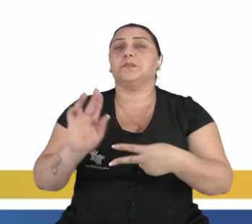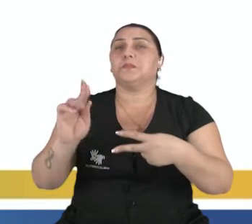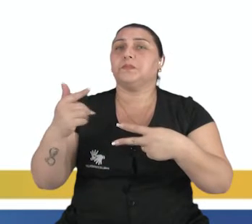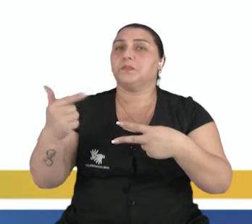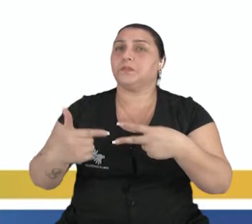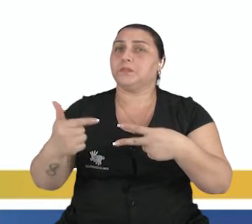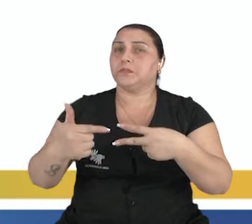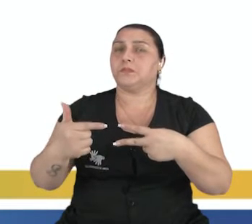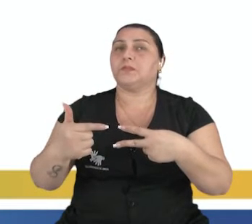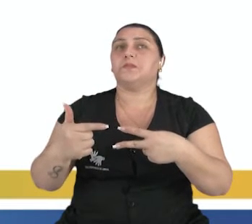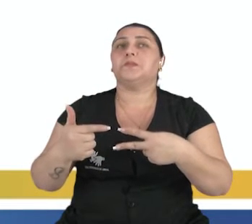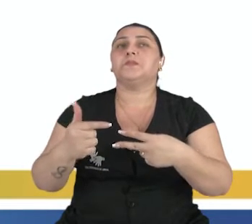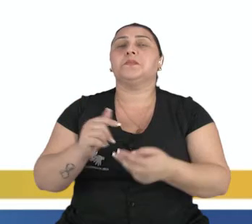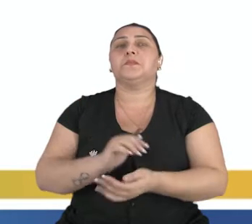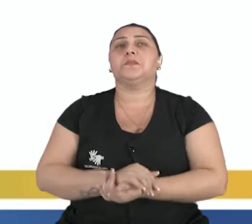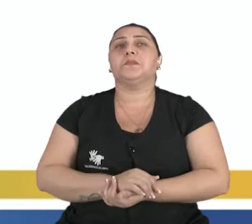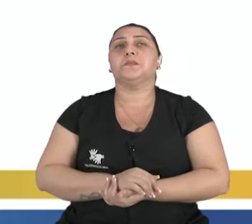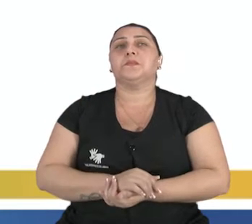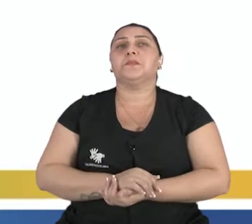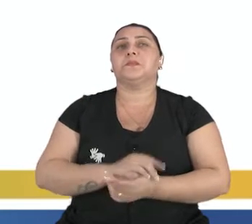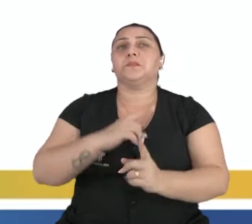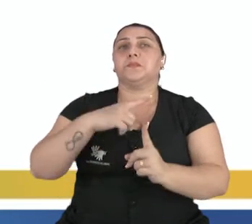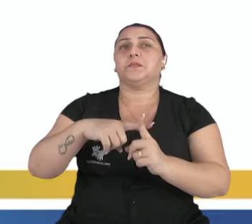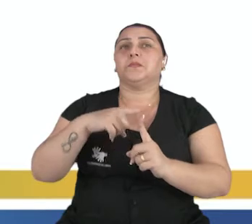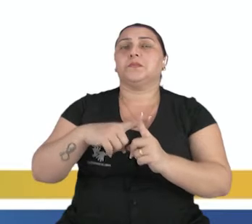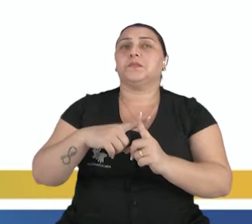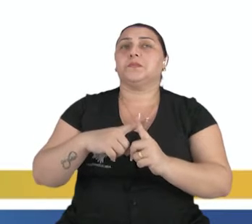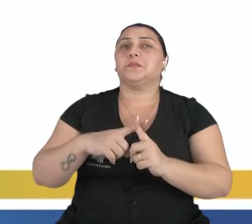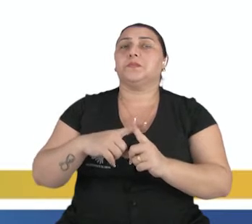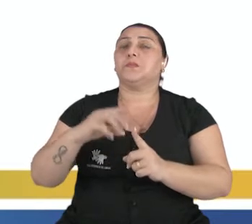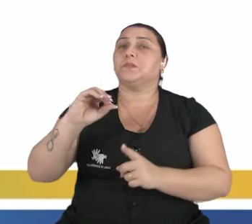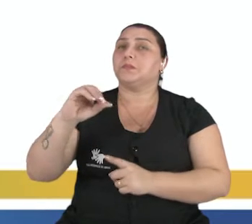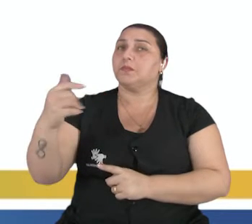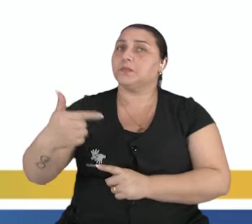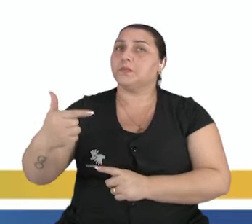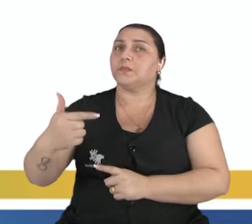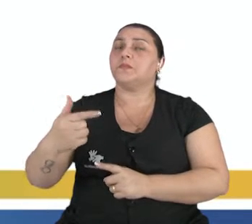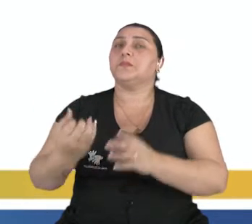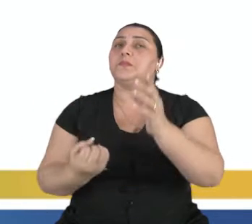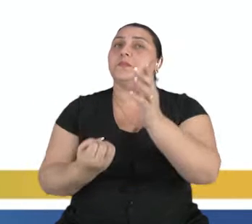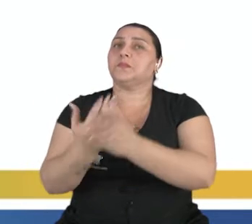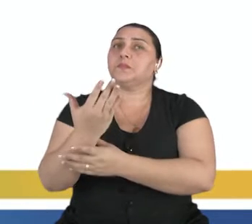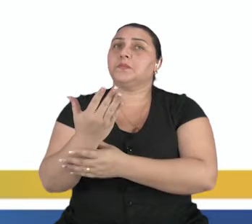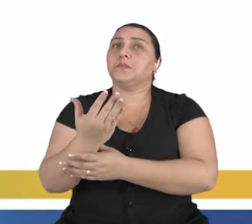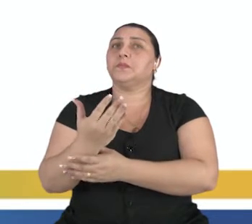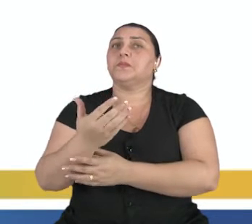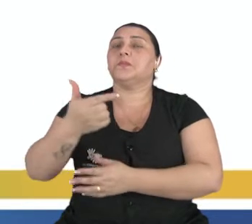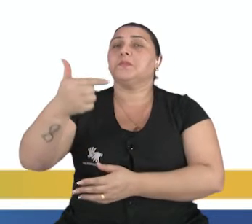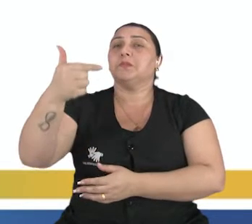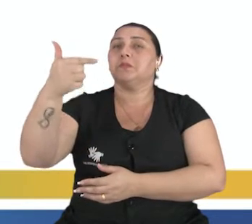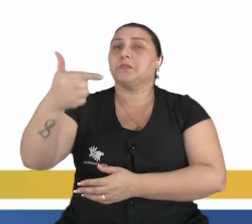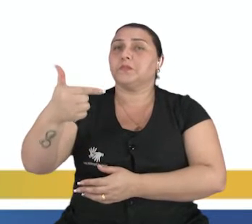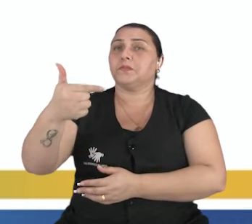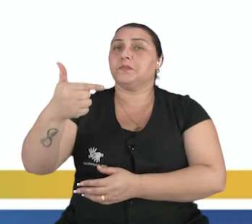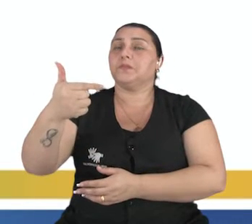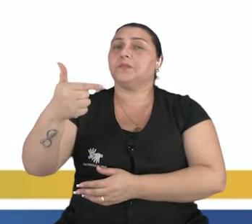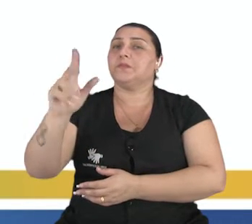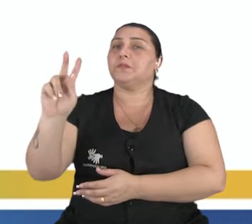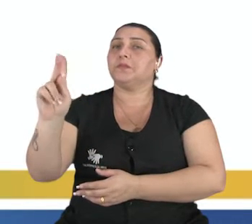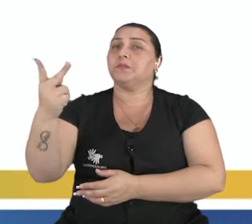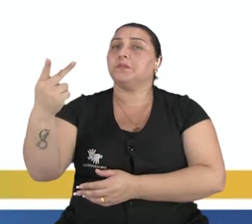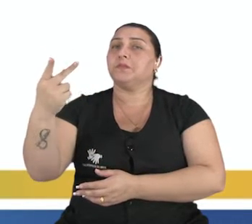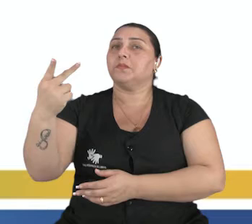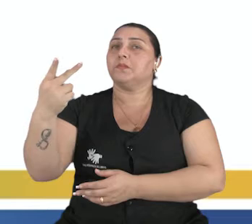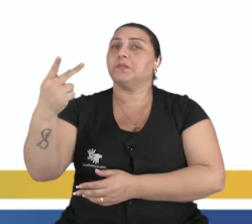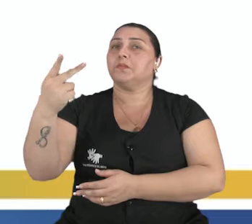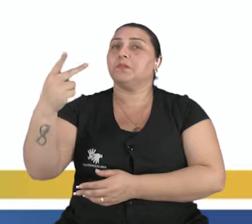né? 2 moléculas de H2, mais uma molécula de O2, que vai produzir 2 moléculas de água, que é